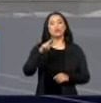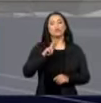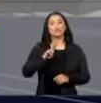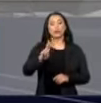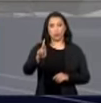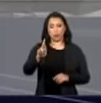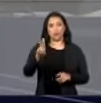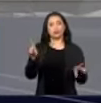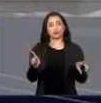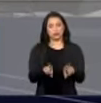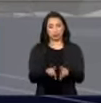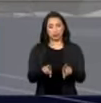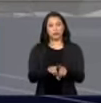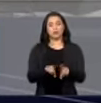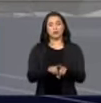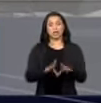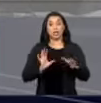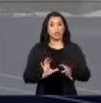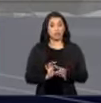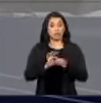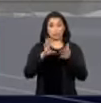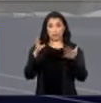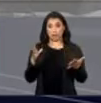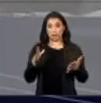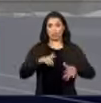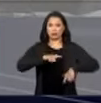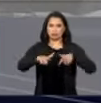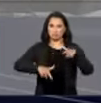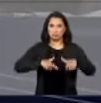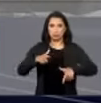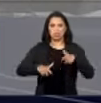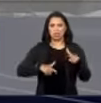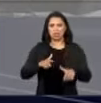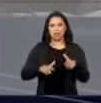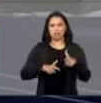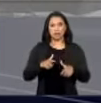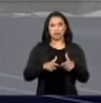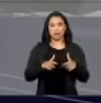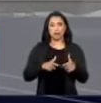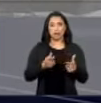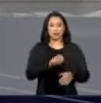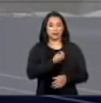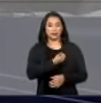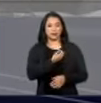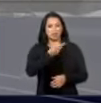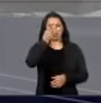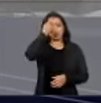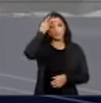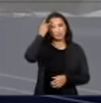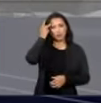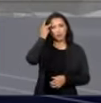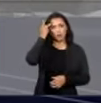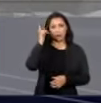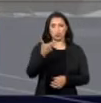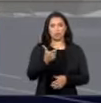44-51, pela liberdade de produzir biografias independentes de autorização do biografado, de que fui